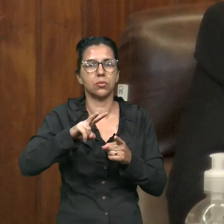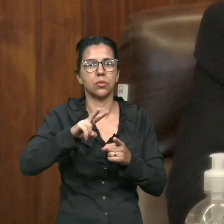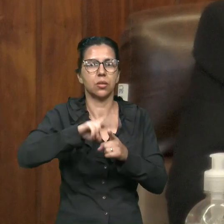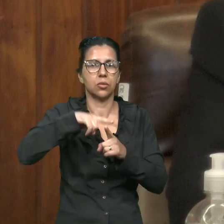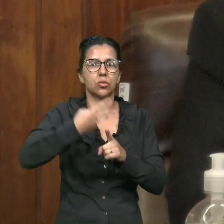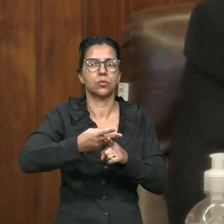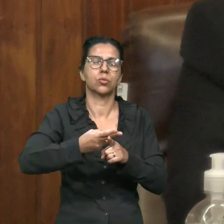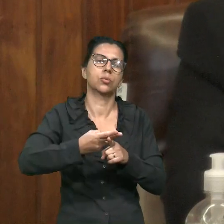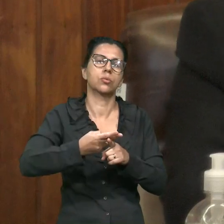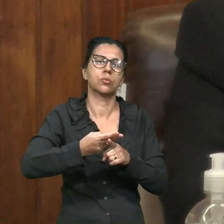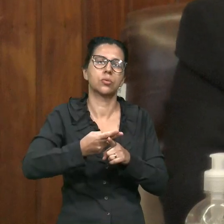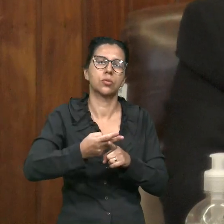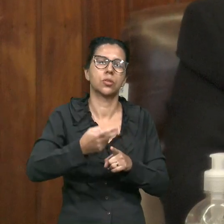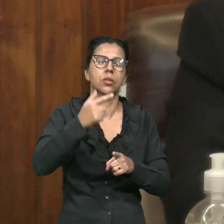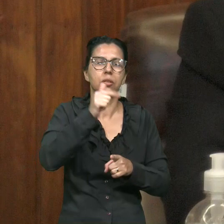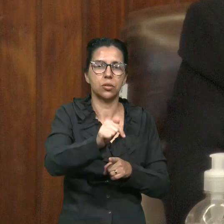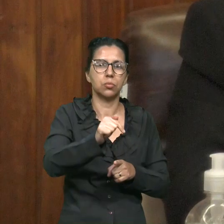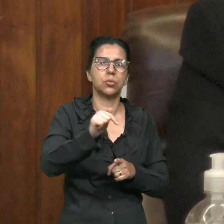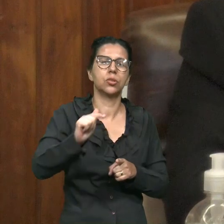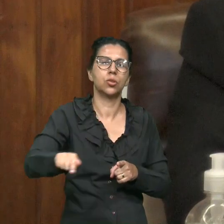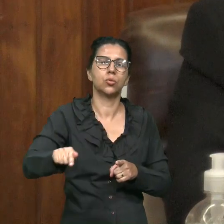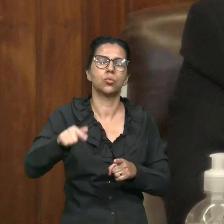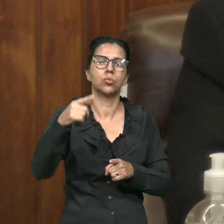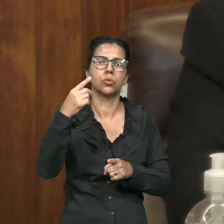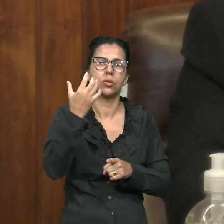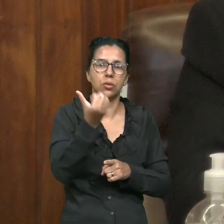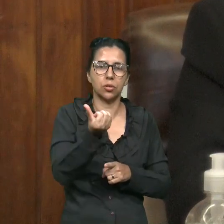R$ 383.544,59. Aditivo